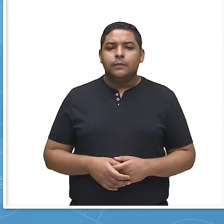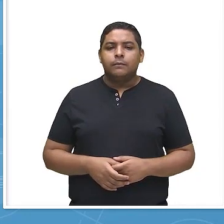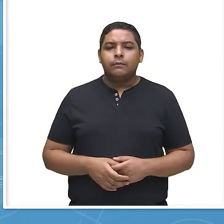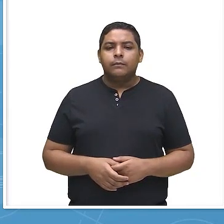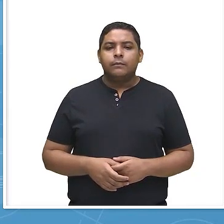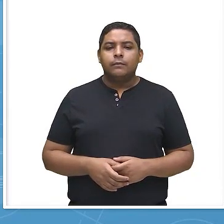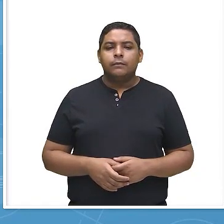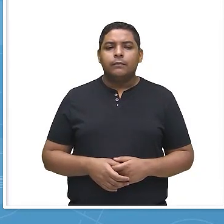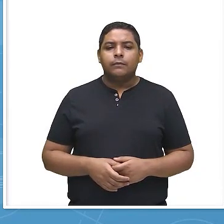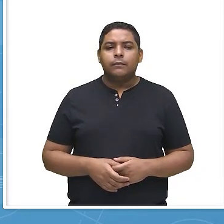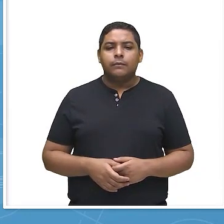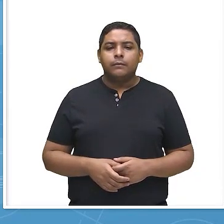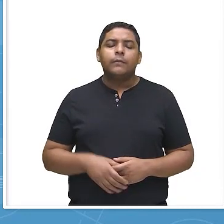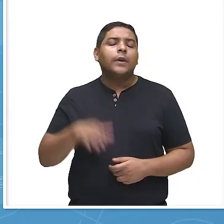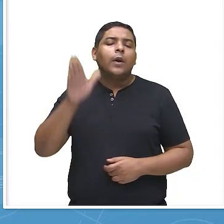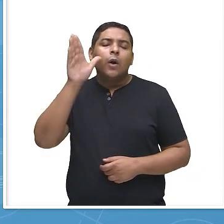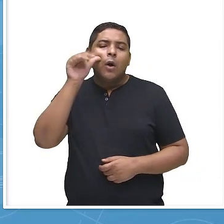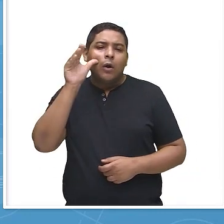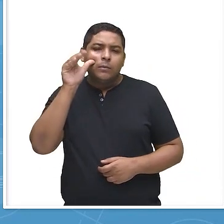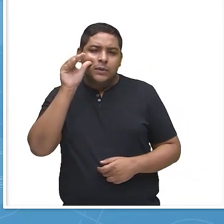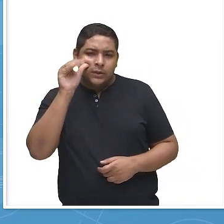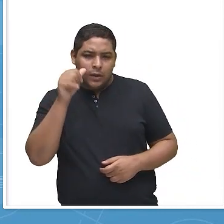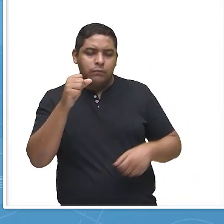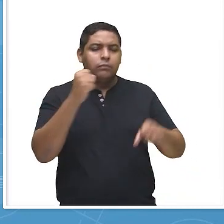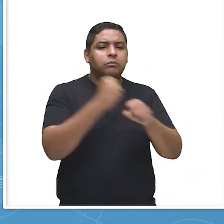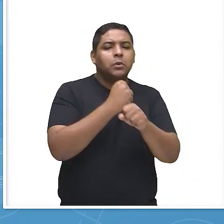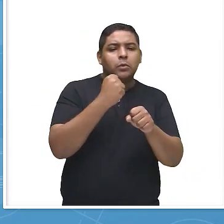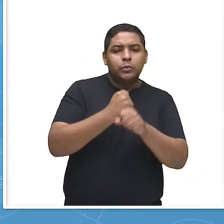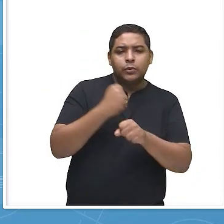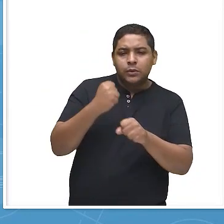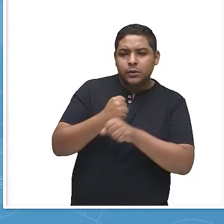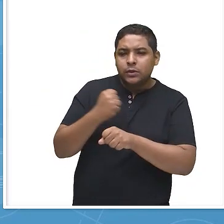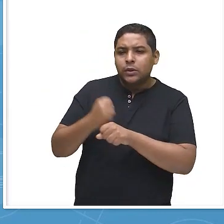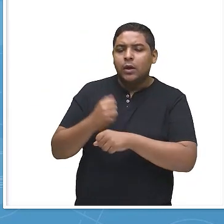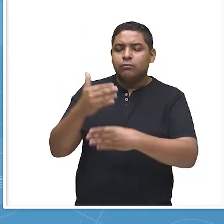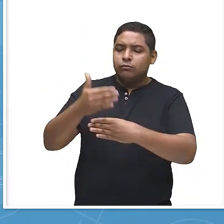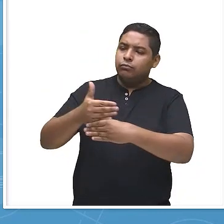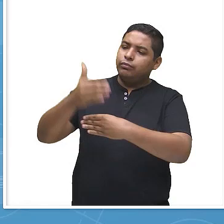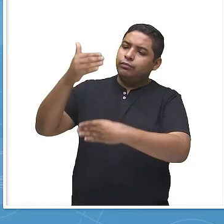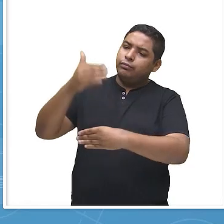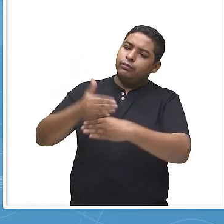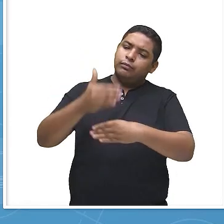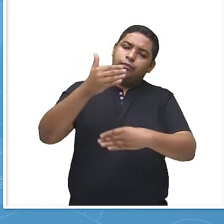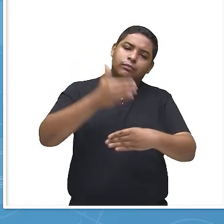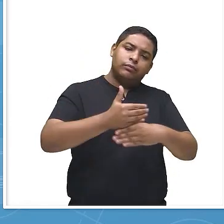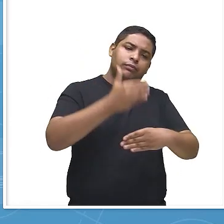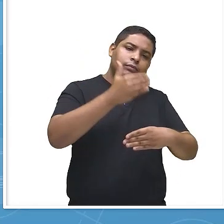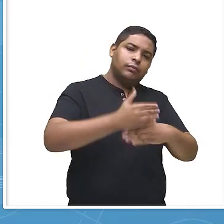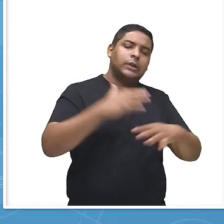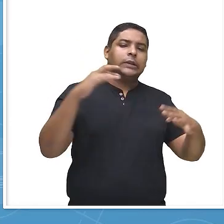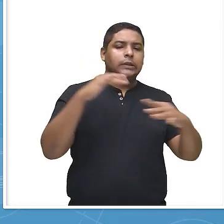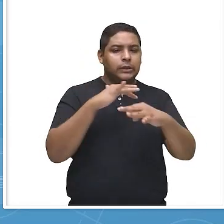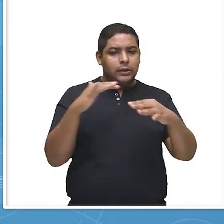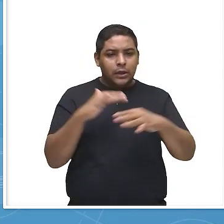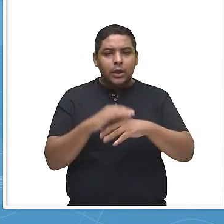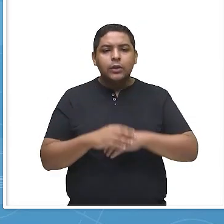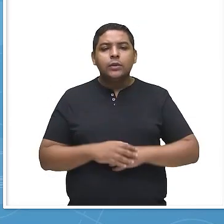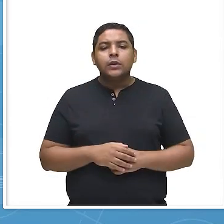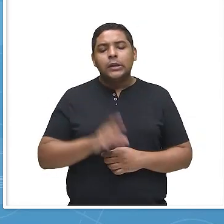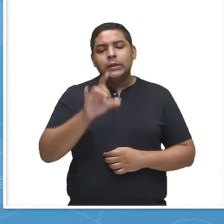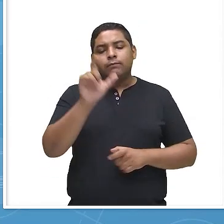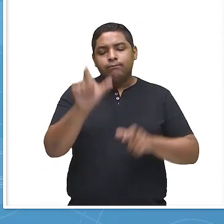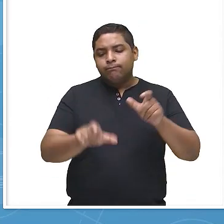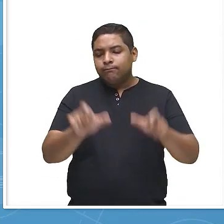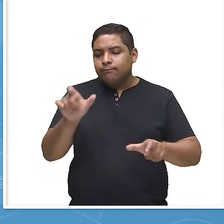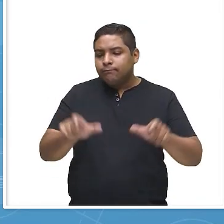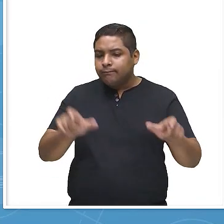observa uma construção, uma edificação, uma cidade, por exemplo, cada um vai interpretar de uma forma como